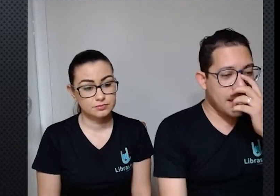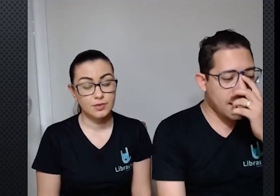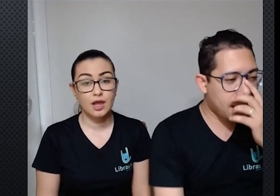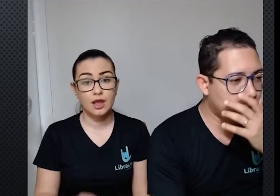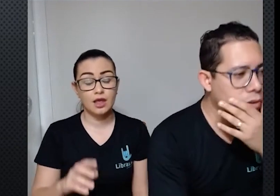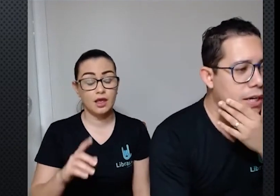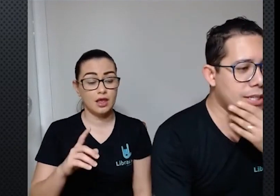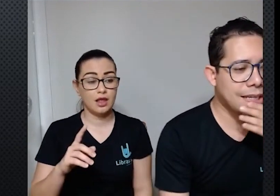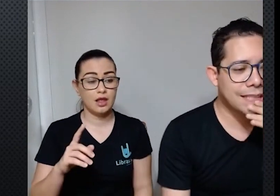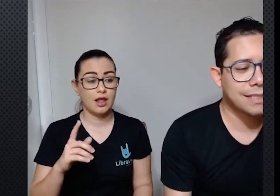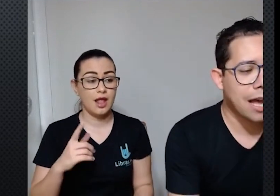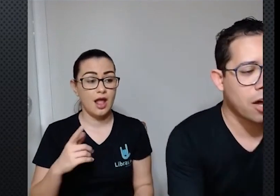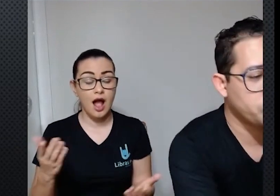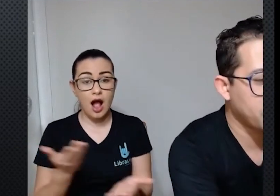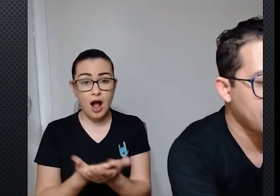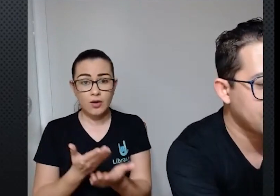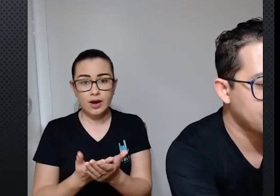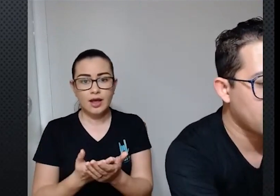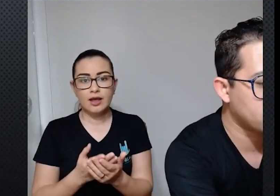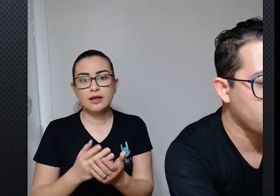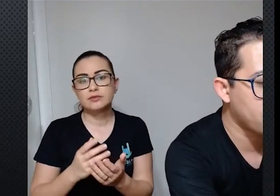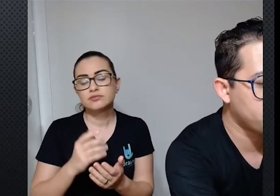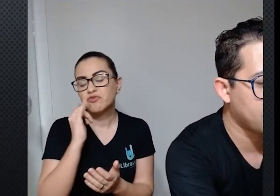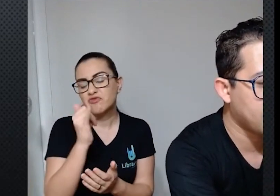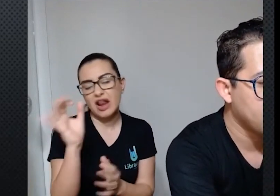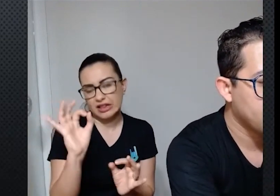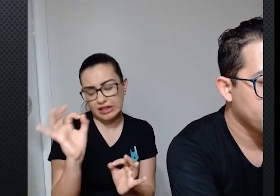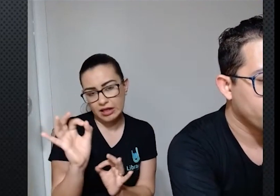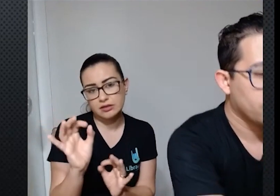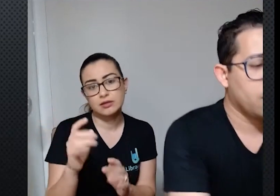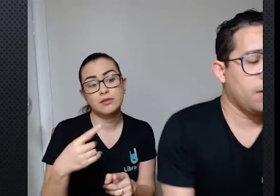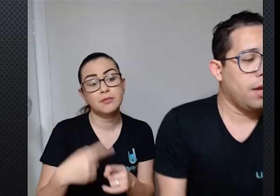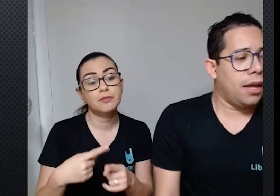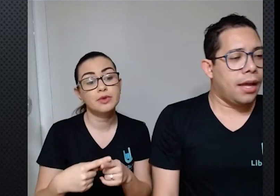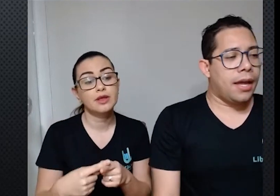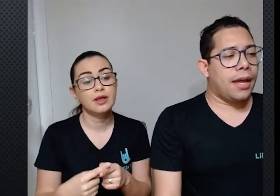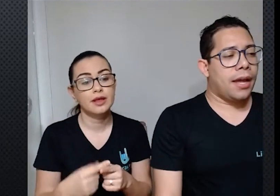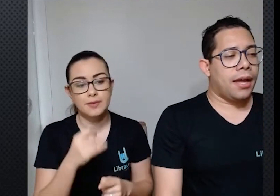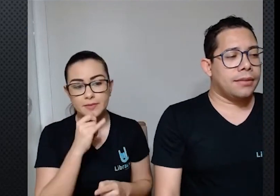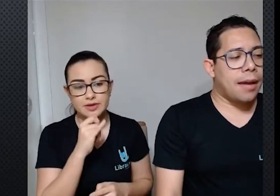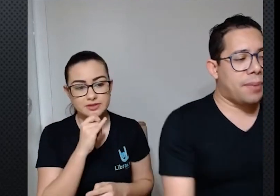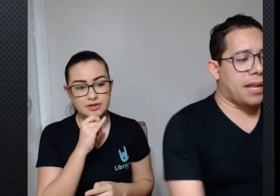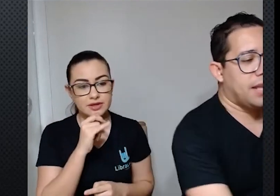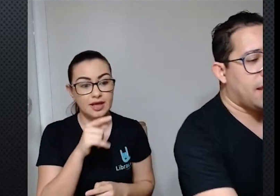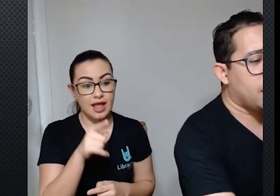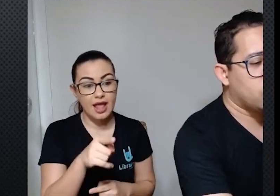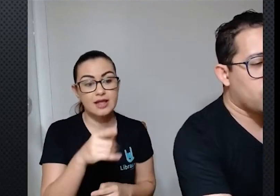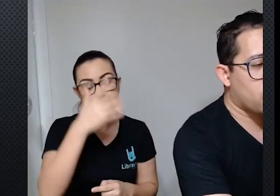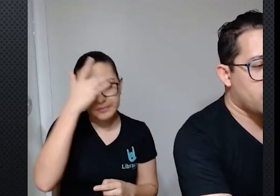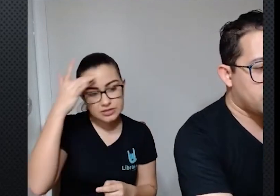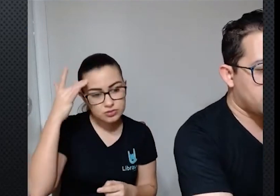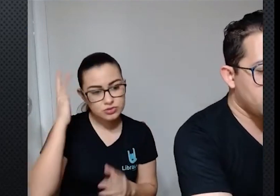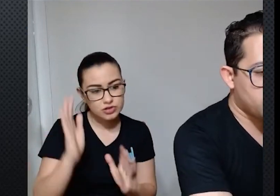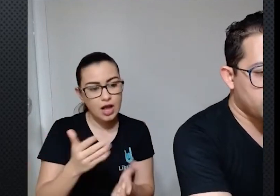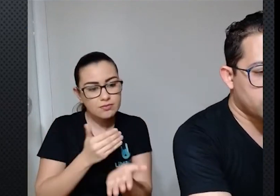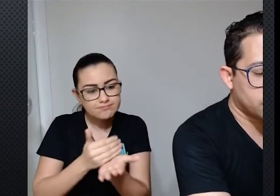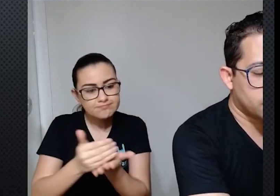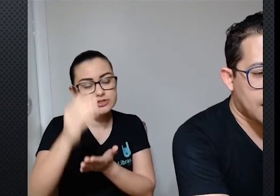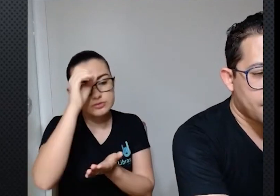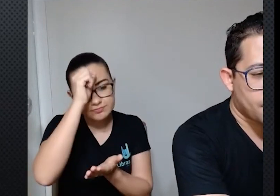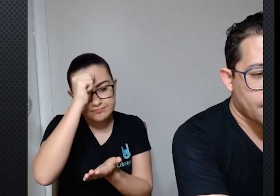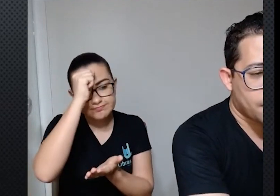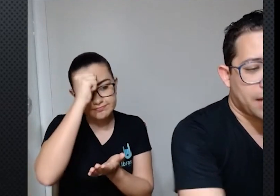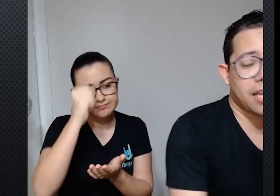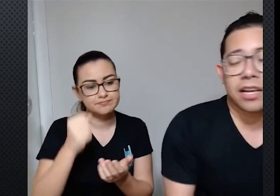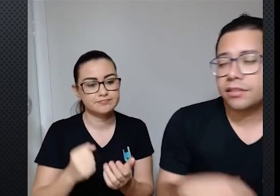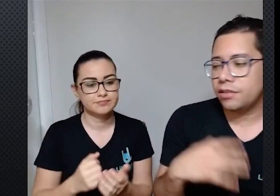dele durante essas aulas, porque essas aulas são mais para quem tá aprendendo, algo nesse sentido,